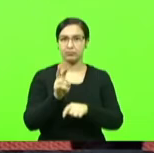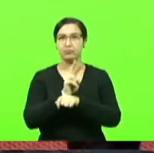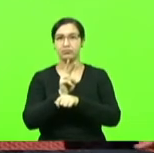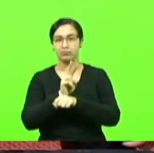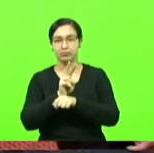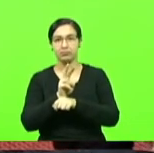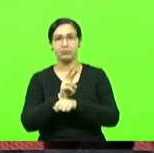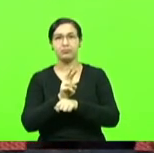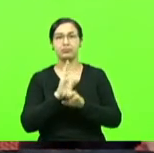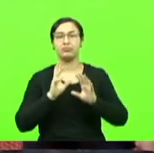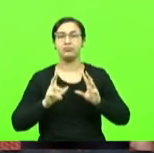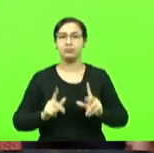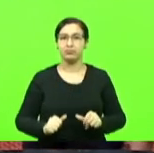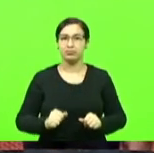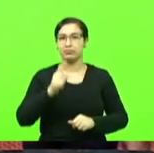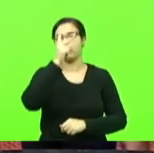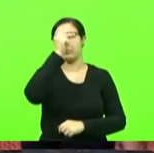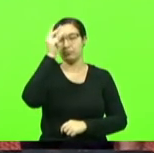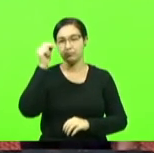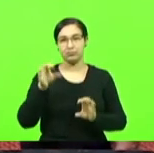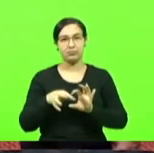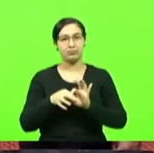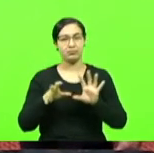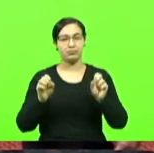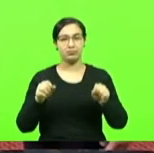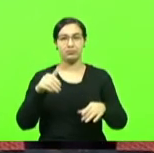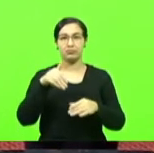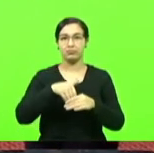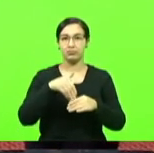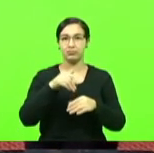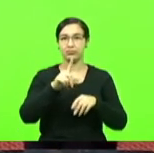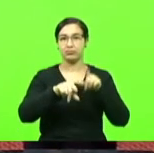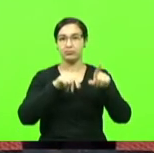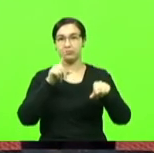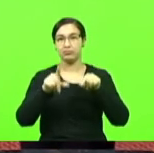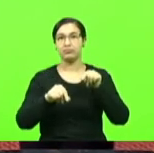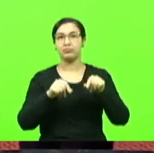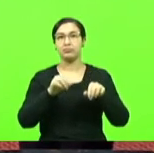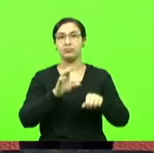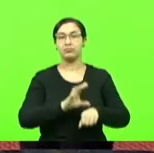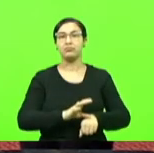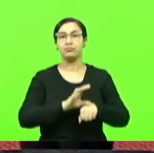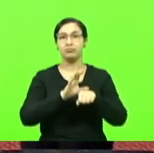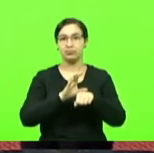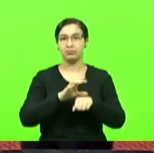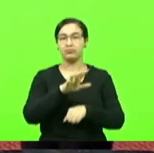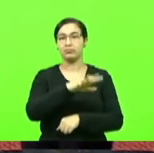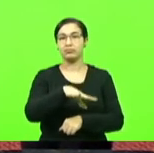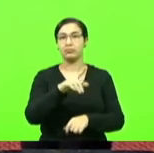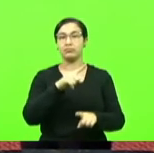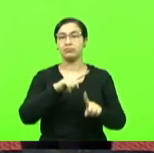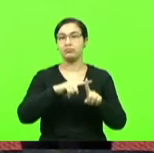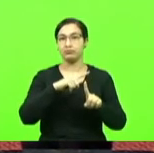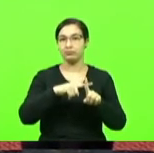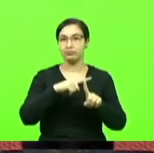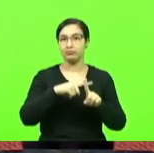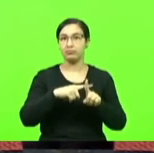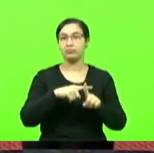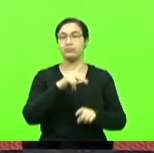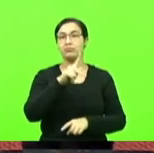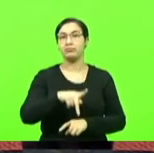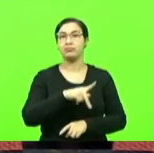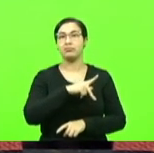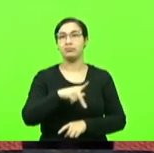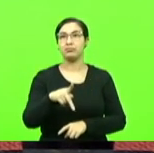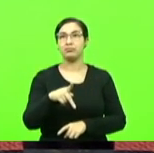Estado, da Prefeitura, e também tivemos a eleição para o Conselho Estadual da Igreja, onde o nosso querido pastor Parisotto